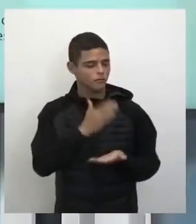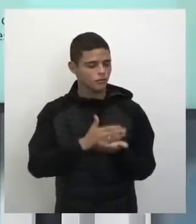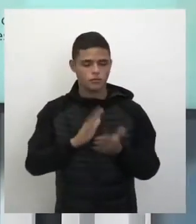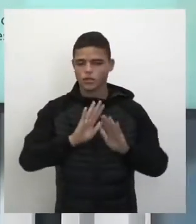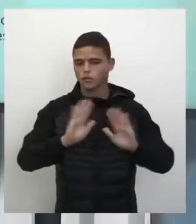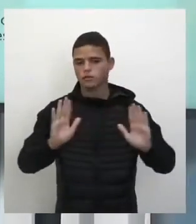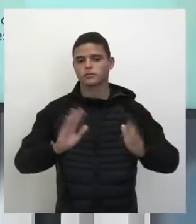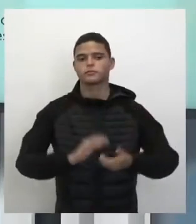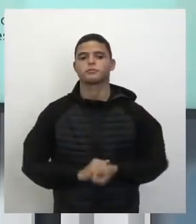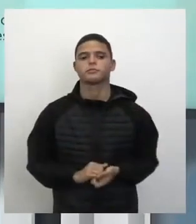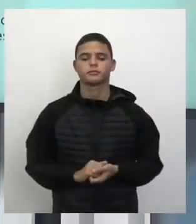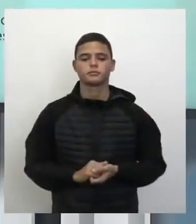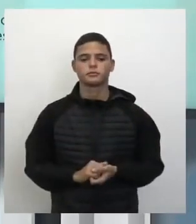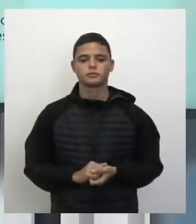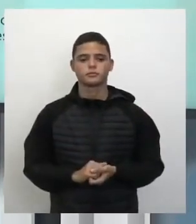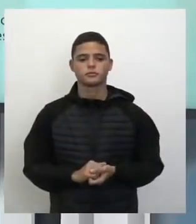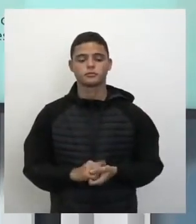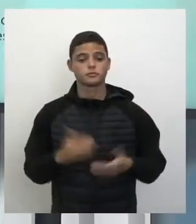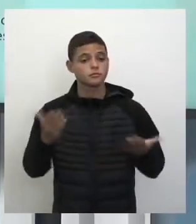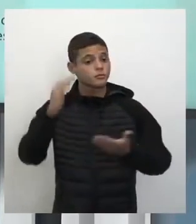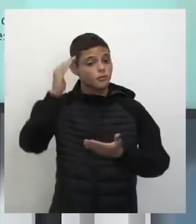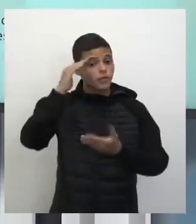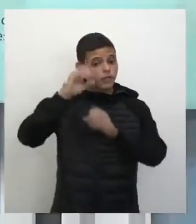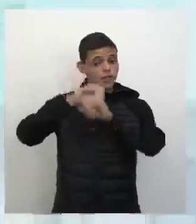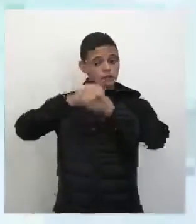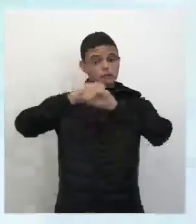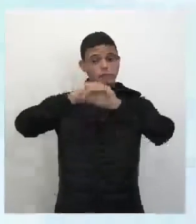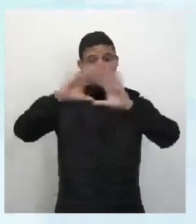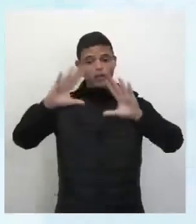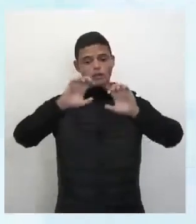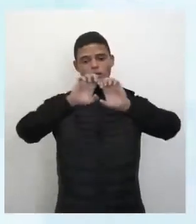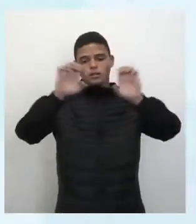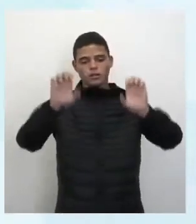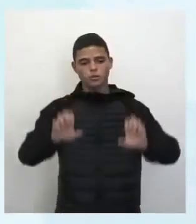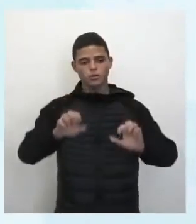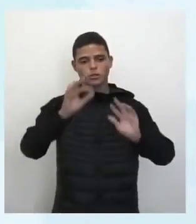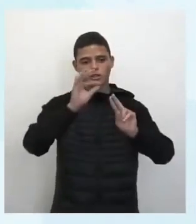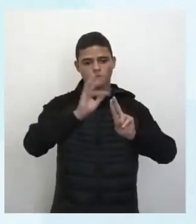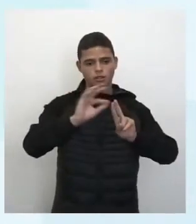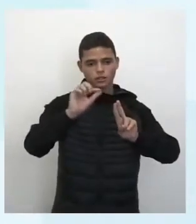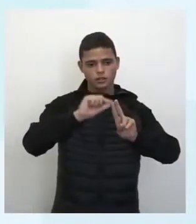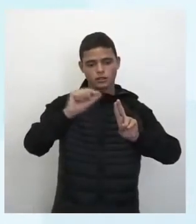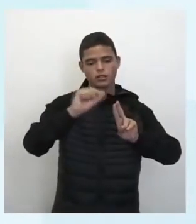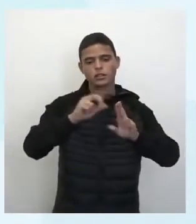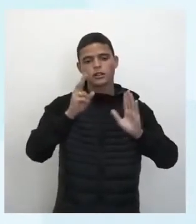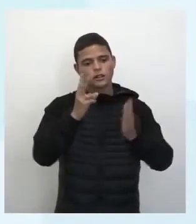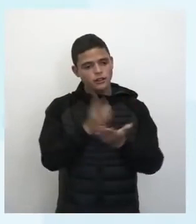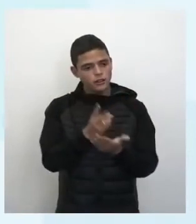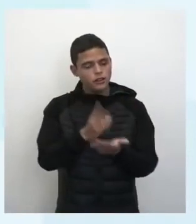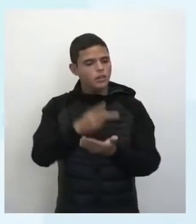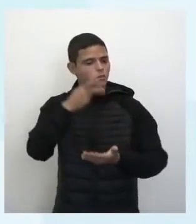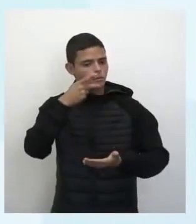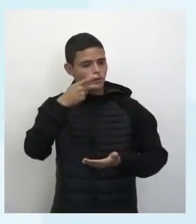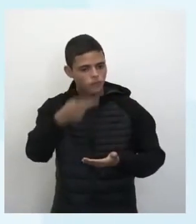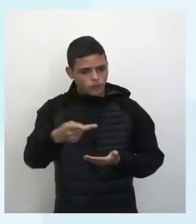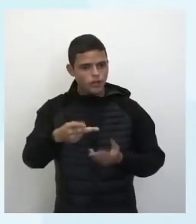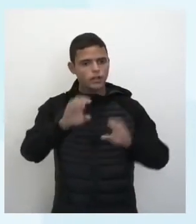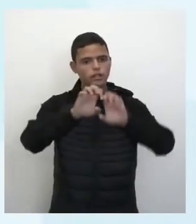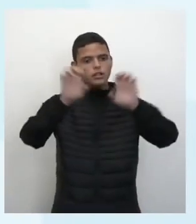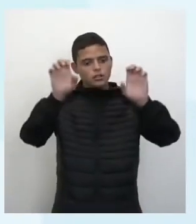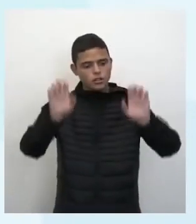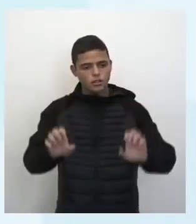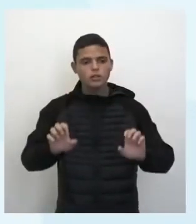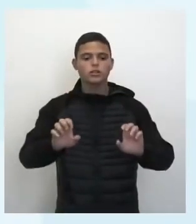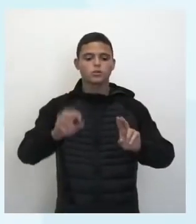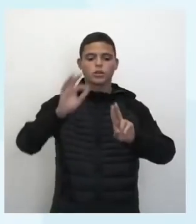bom? Vamos entender um pouquinho, então, de estrutura sintática. Então, a gente fala muito de estrutura sintática, para o aluno